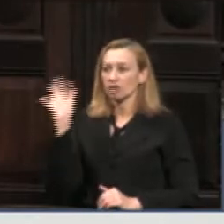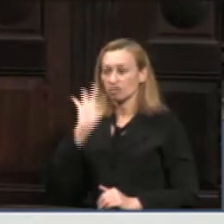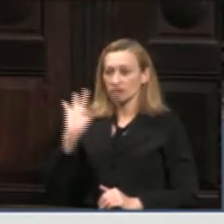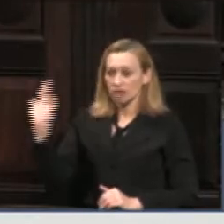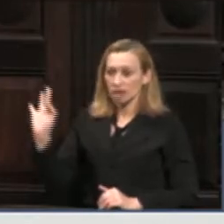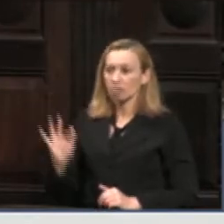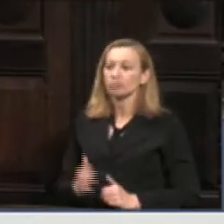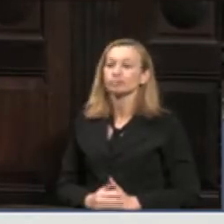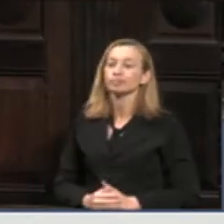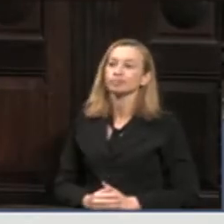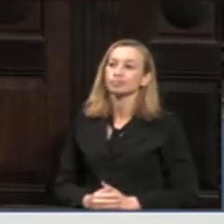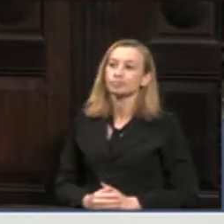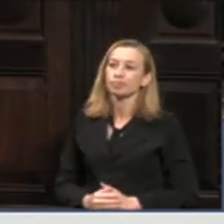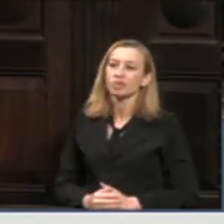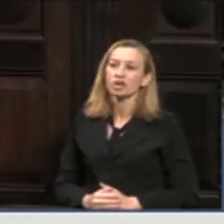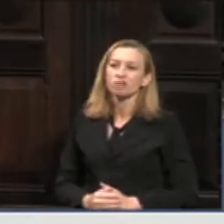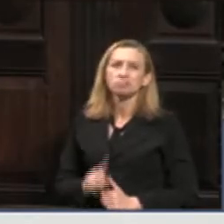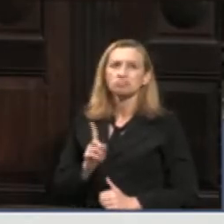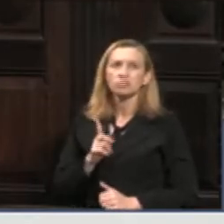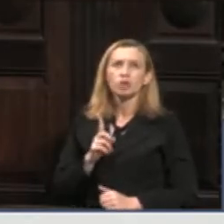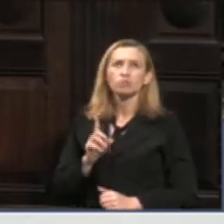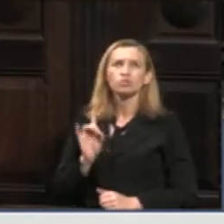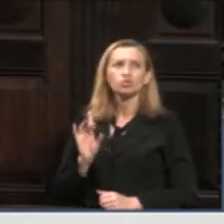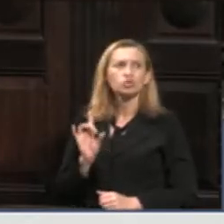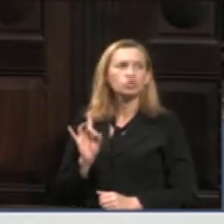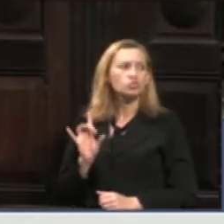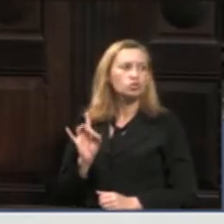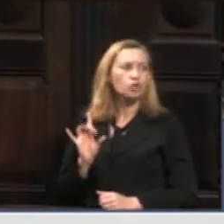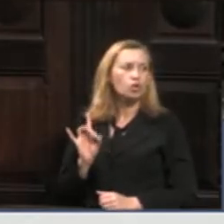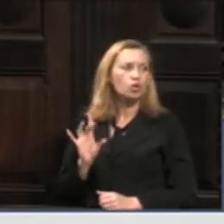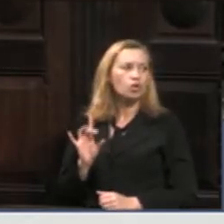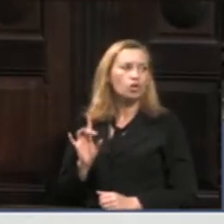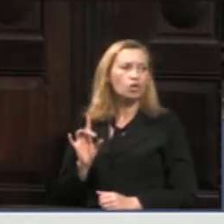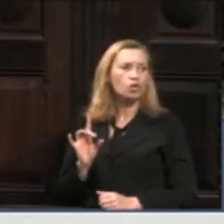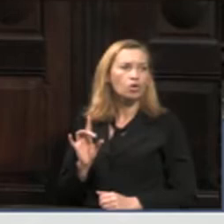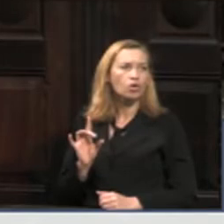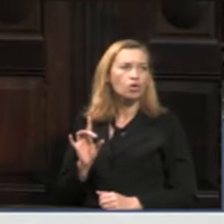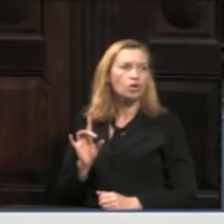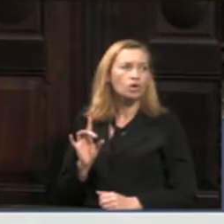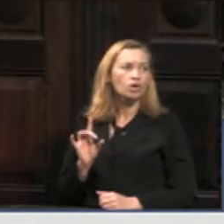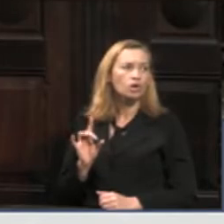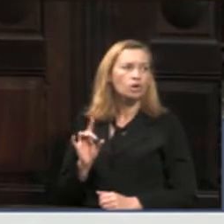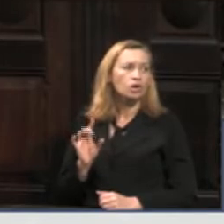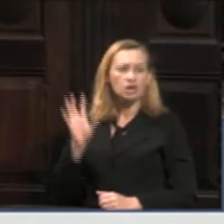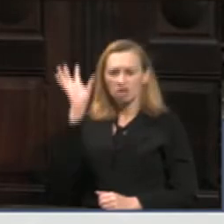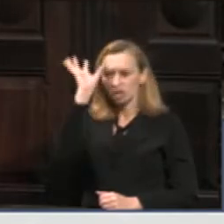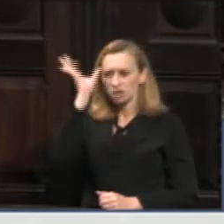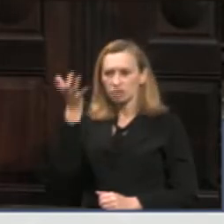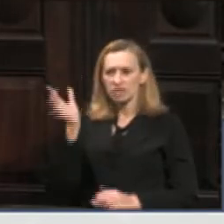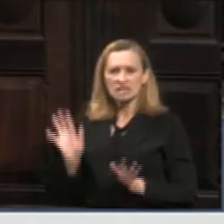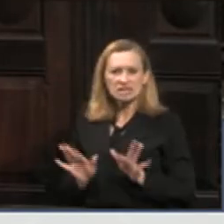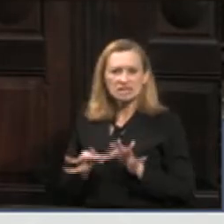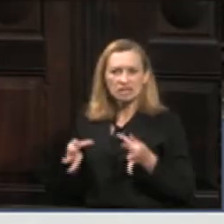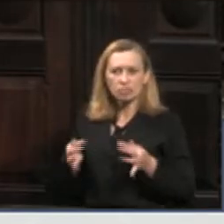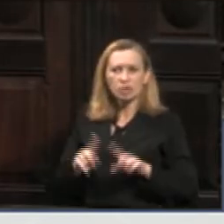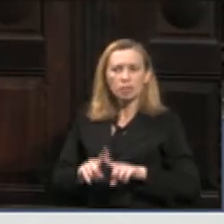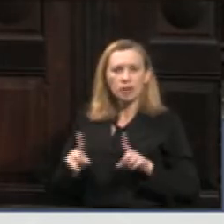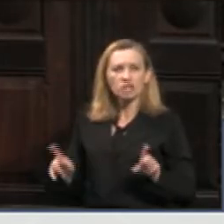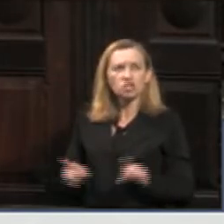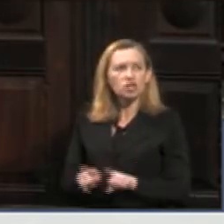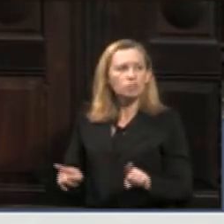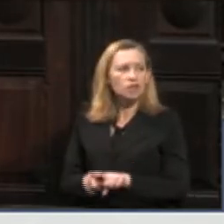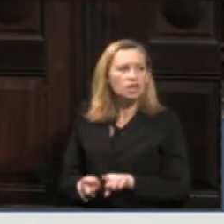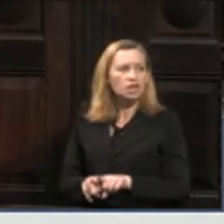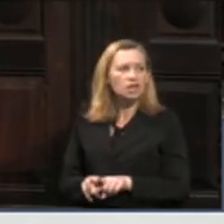Não só decisões conflitantes do colegiado, mas principalmente